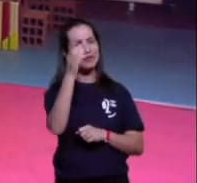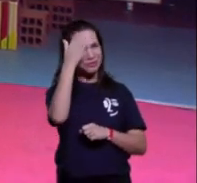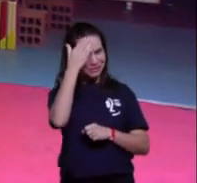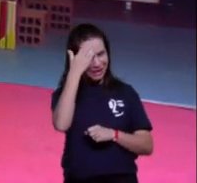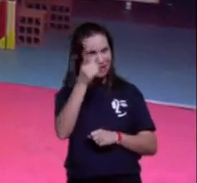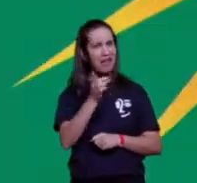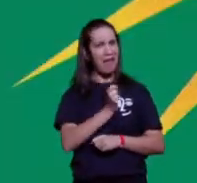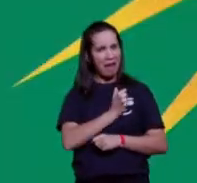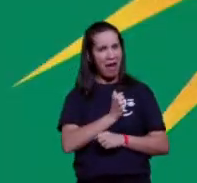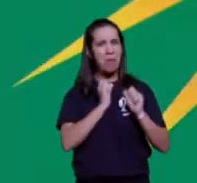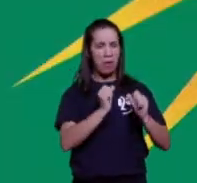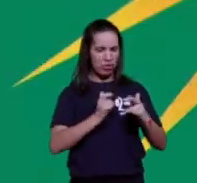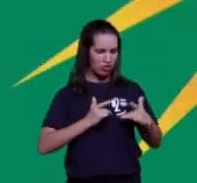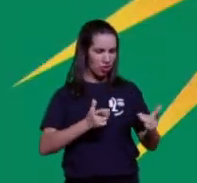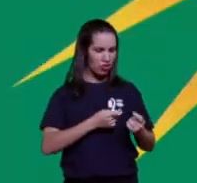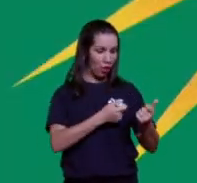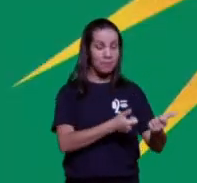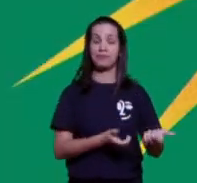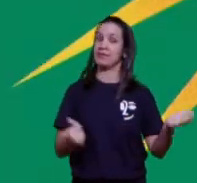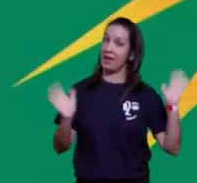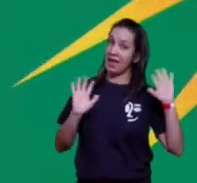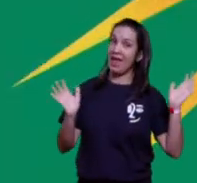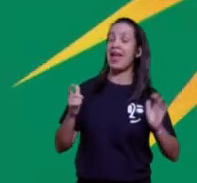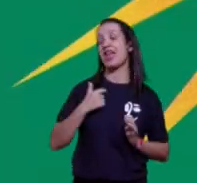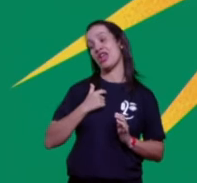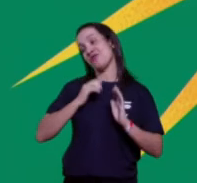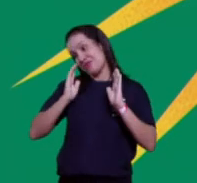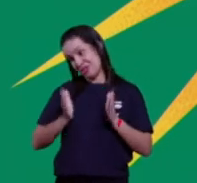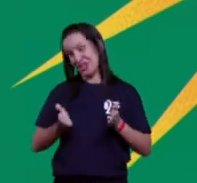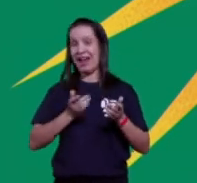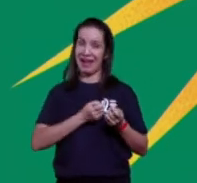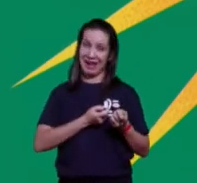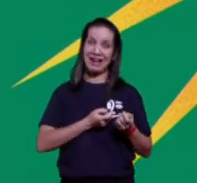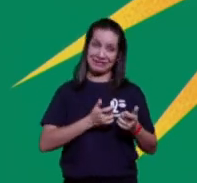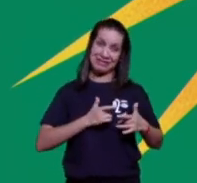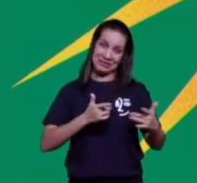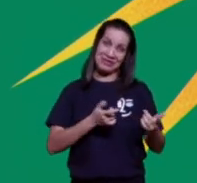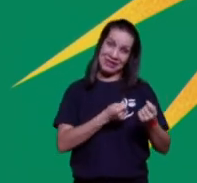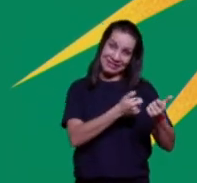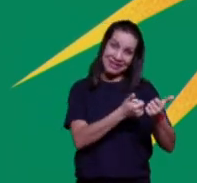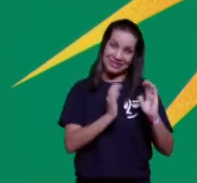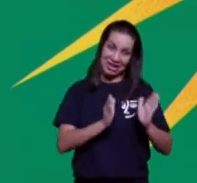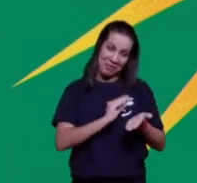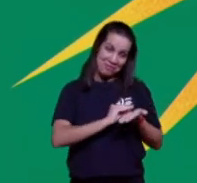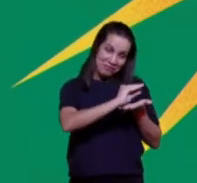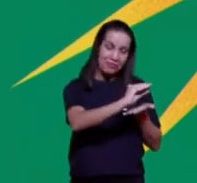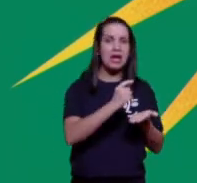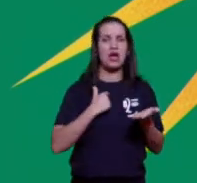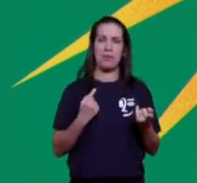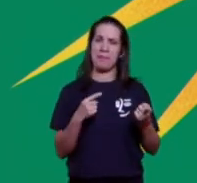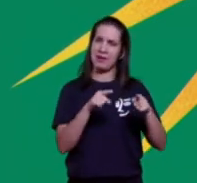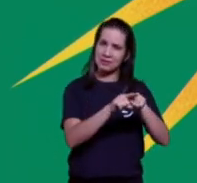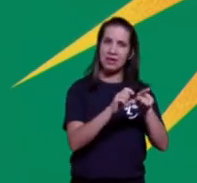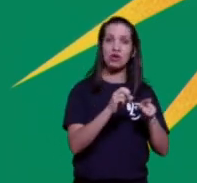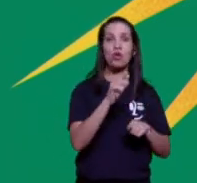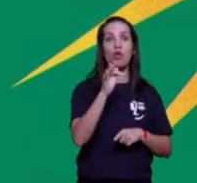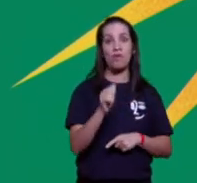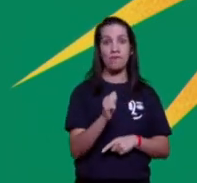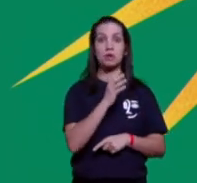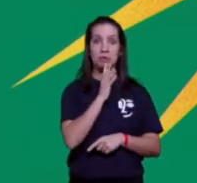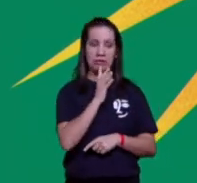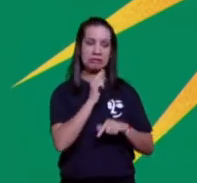É. Eu não sei o Porta dos Fundos, eu sei que eu já fiz minha doação. Não só eu sou um parceiro da CUFA, conheço muito o trabalho